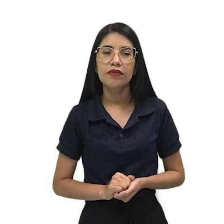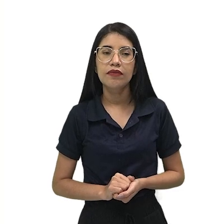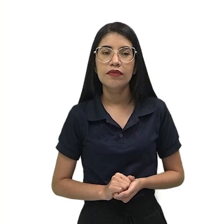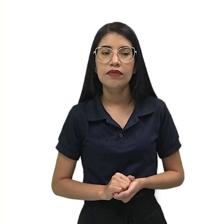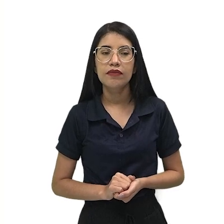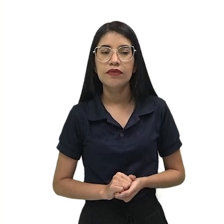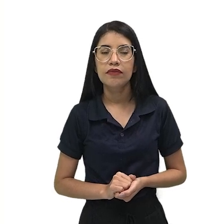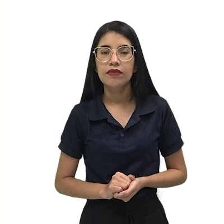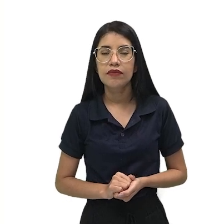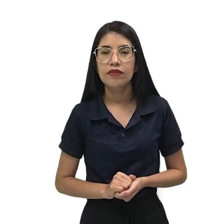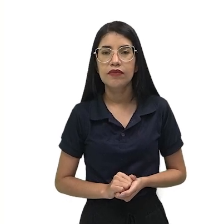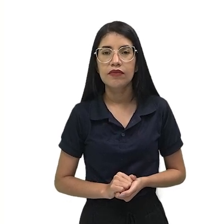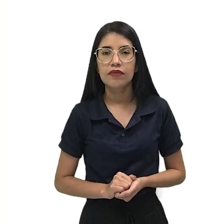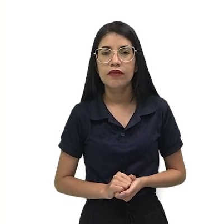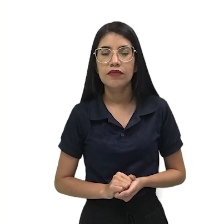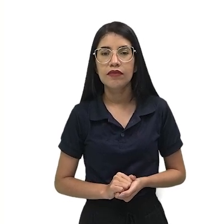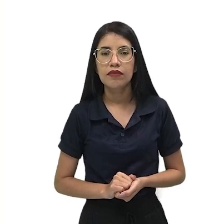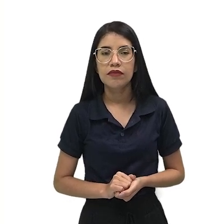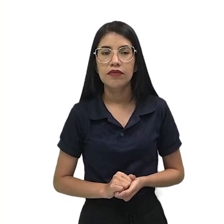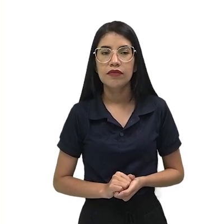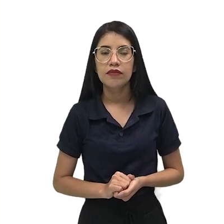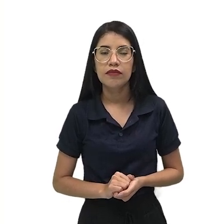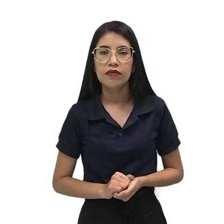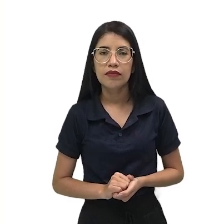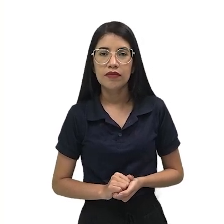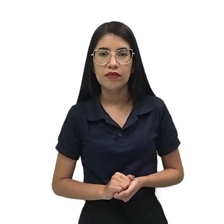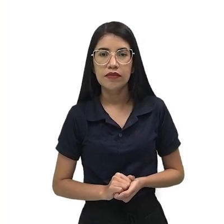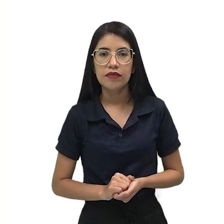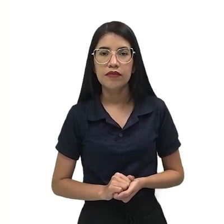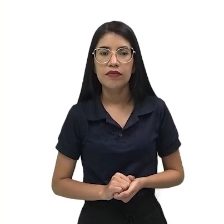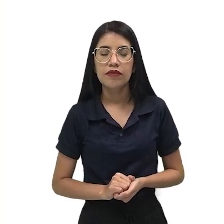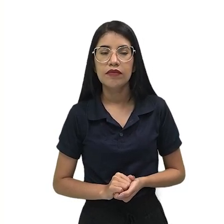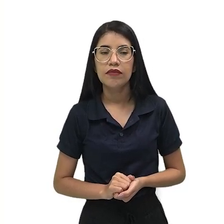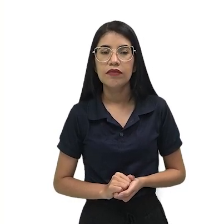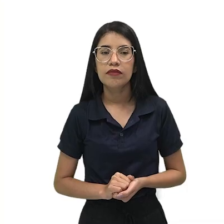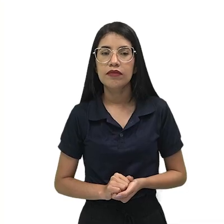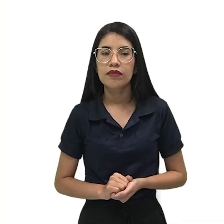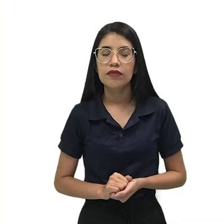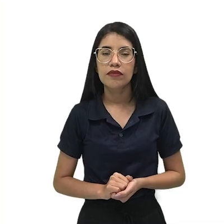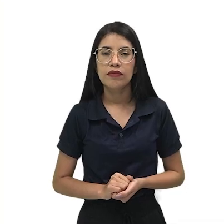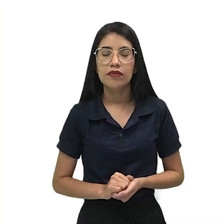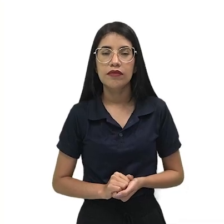temos também H. Então, olha o que está aparecendo.